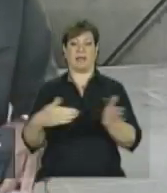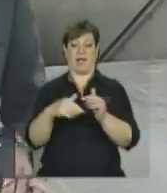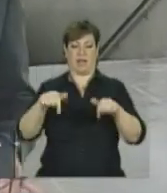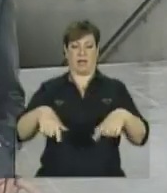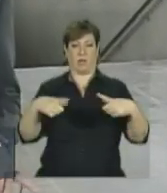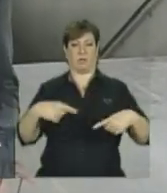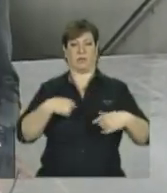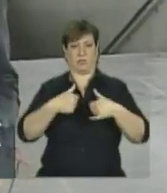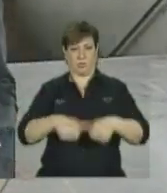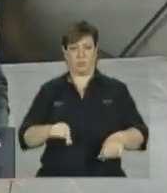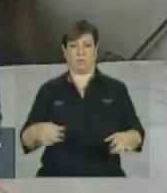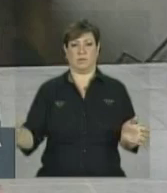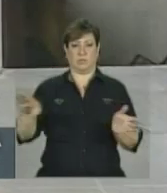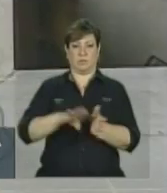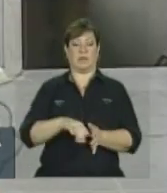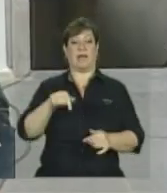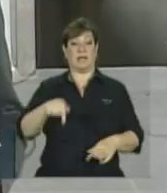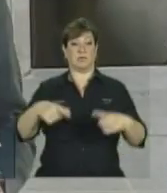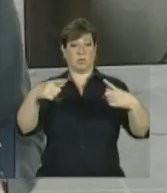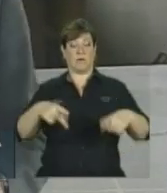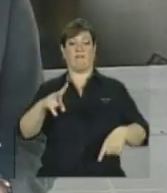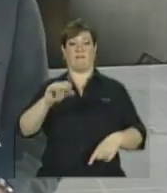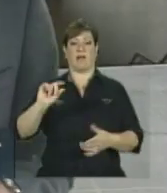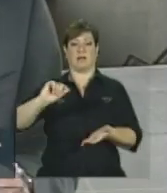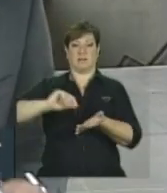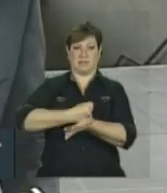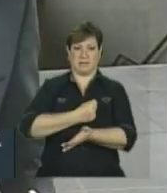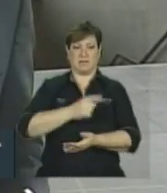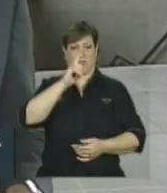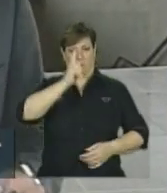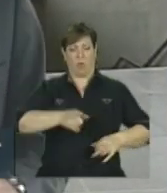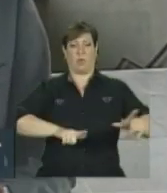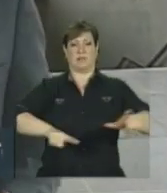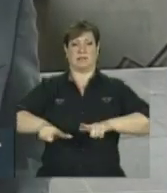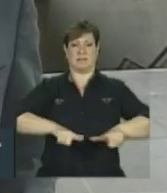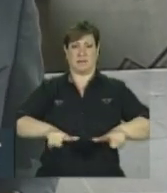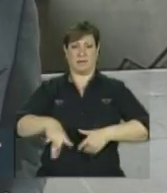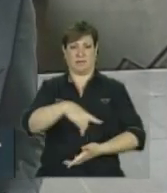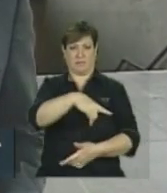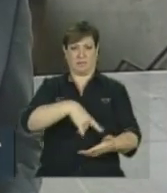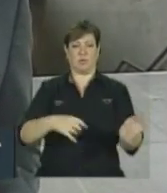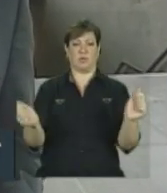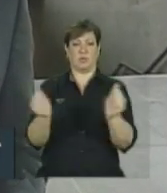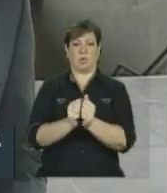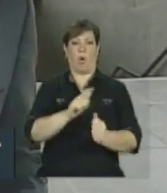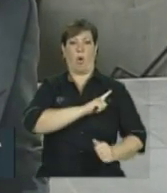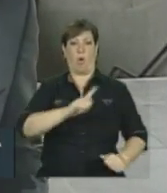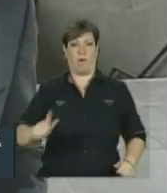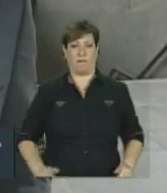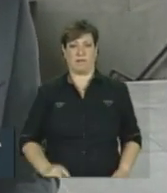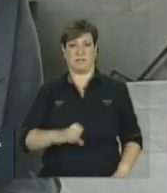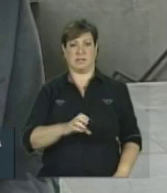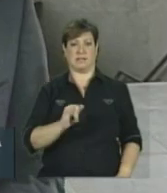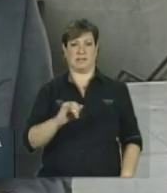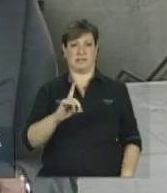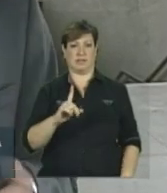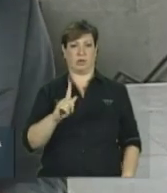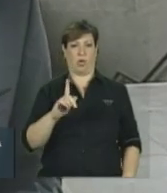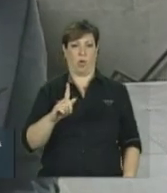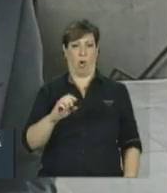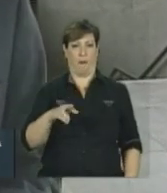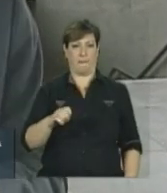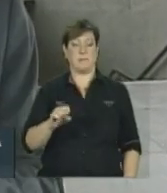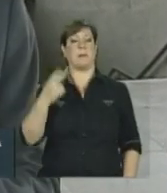localizado. E neste ponto vai assinar uma ordem de serviço junto com o governador do Ceará, Cid Gomes, para